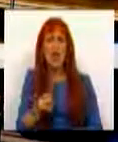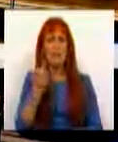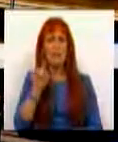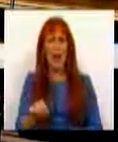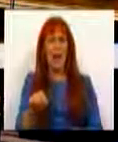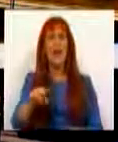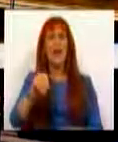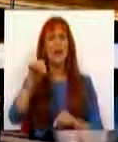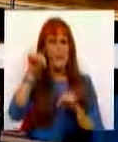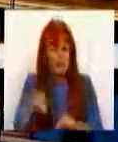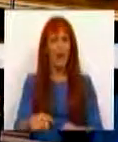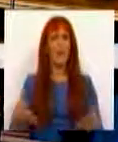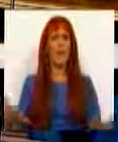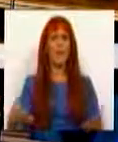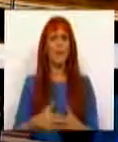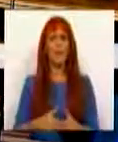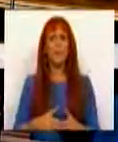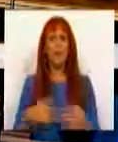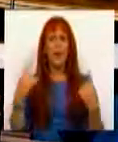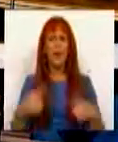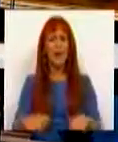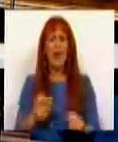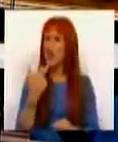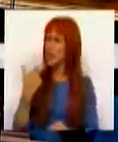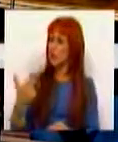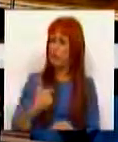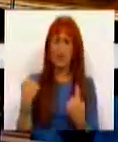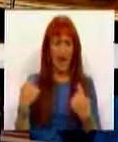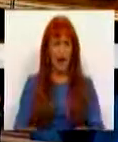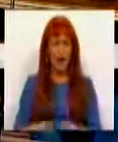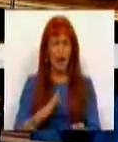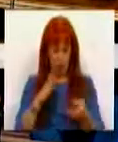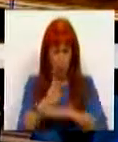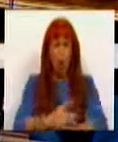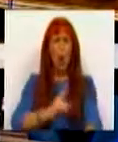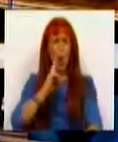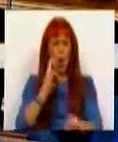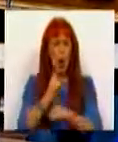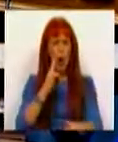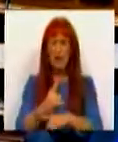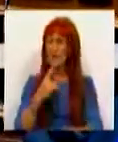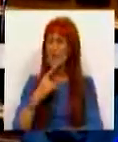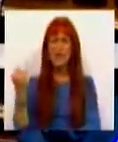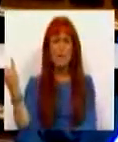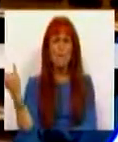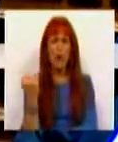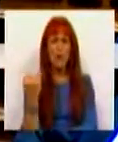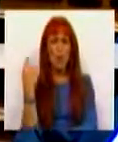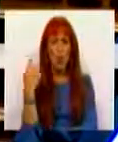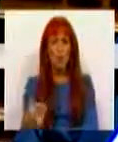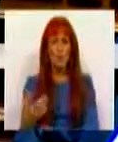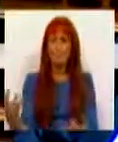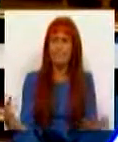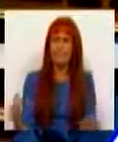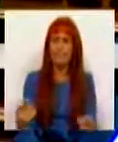GNR no terreno. Obter esta resposta e continuar a afirmar uma falsidade é,